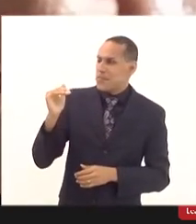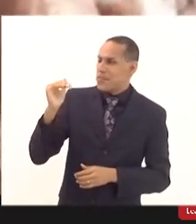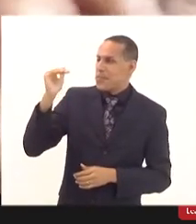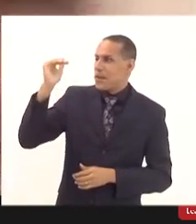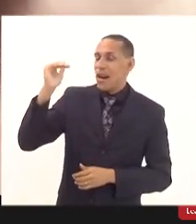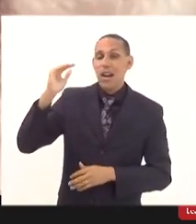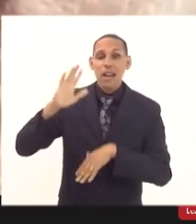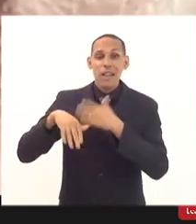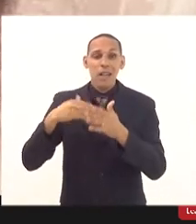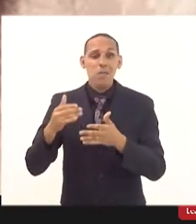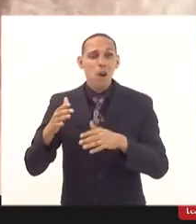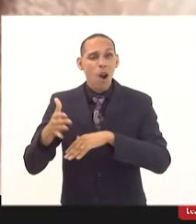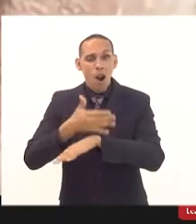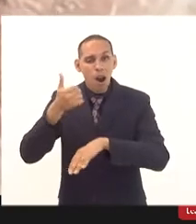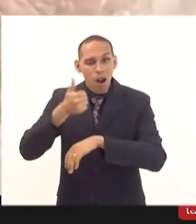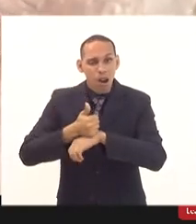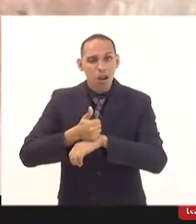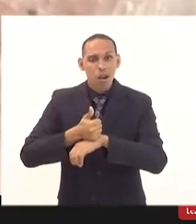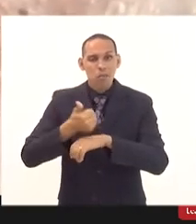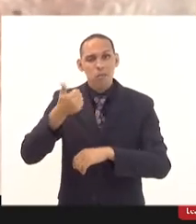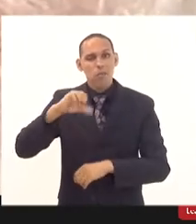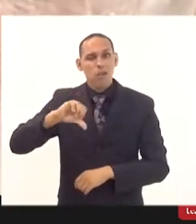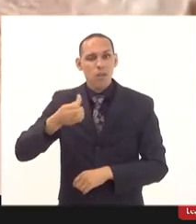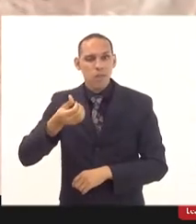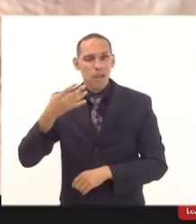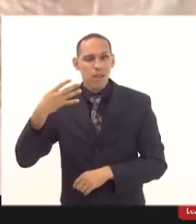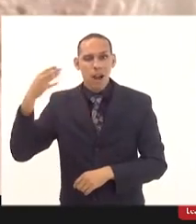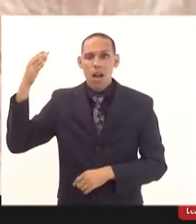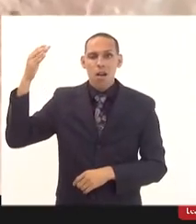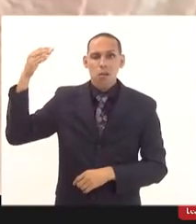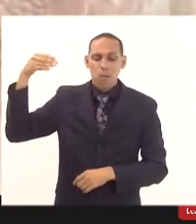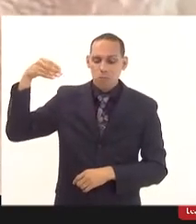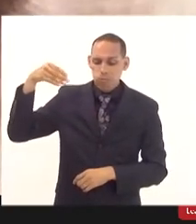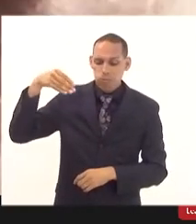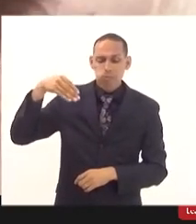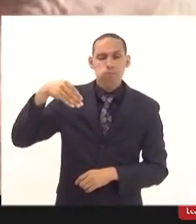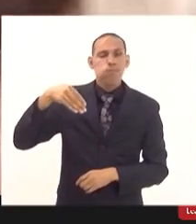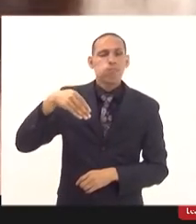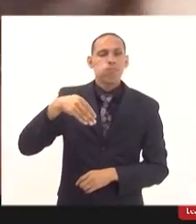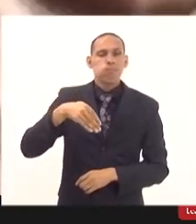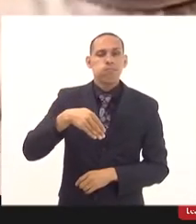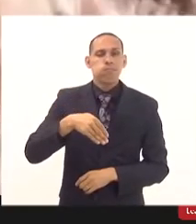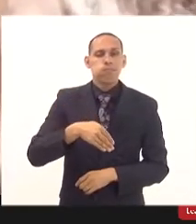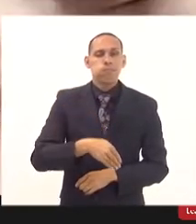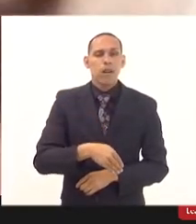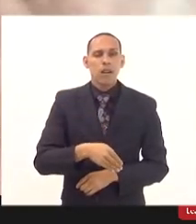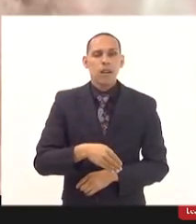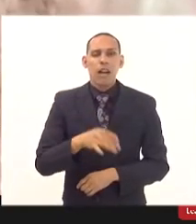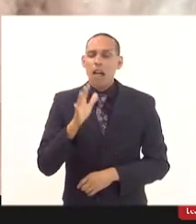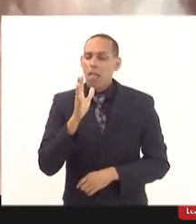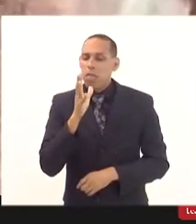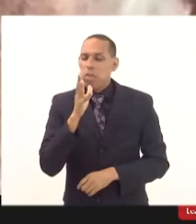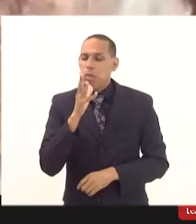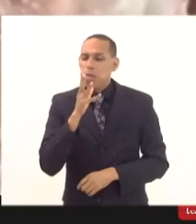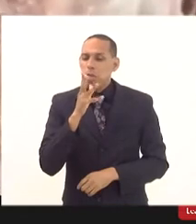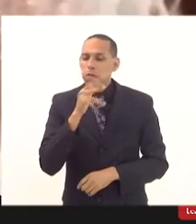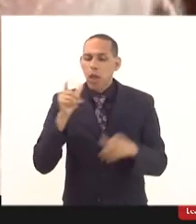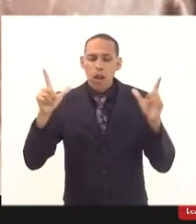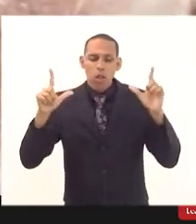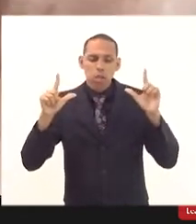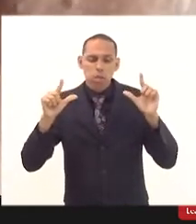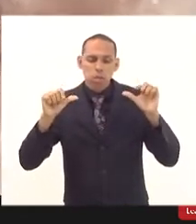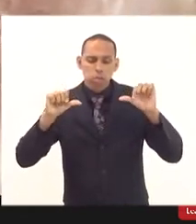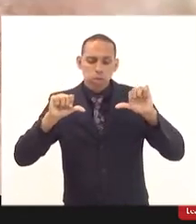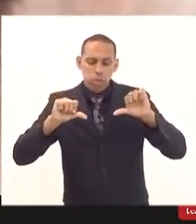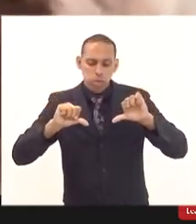após o golpe de 64 começou a descer a Leila a ladeira e enfrentou uma lenta e inexorável decadência